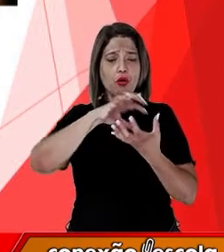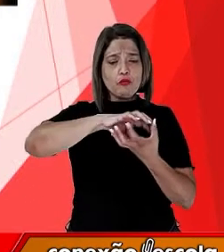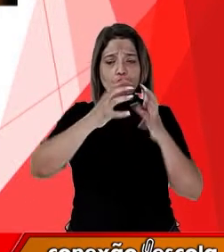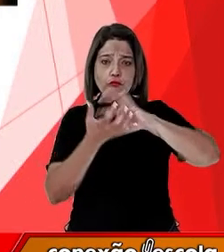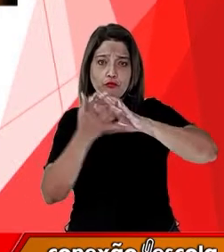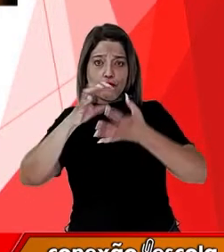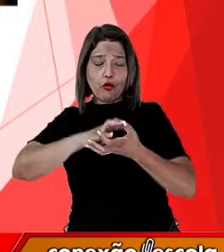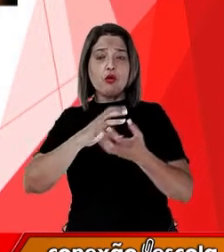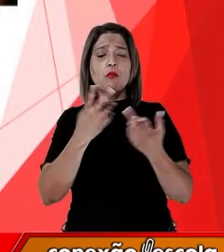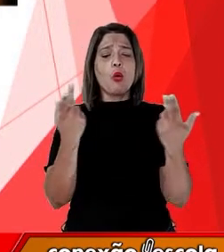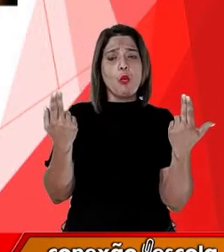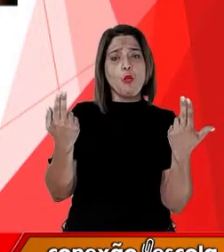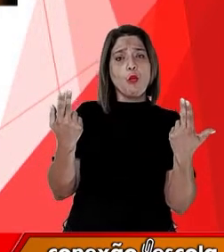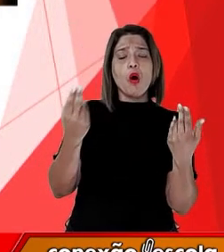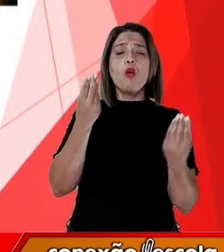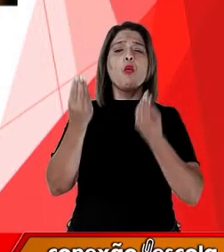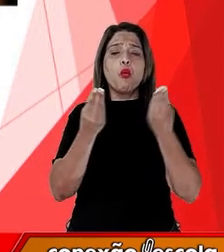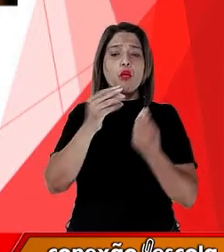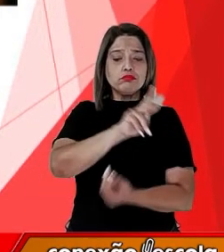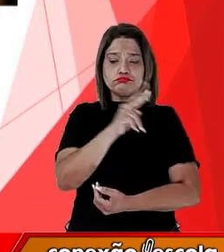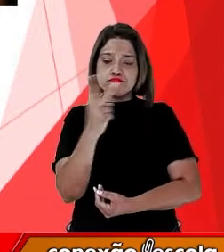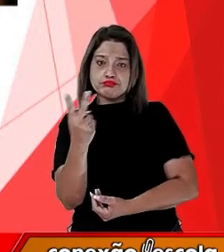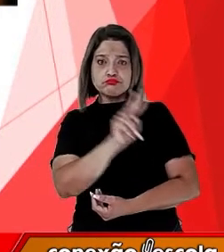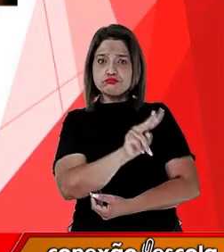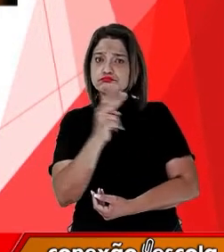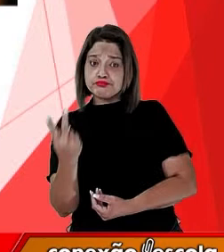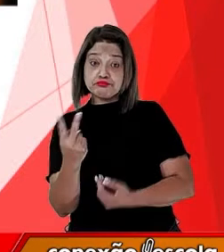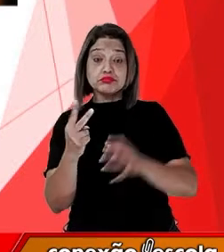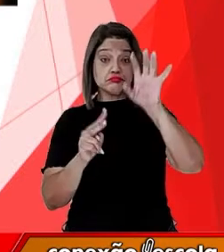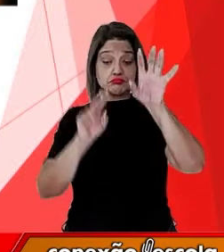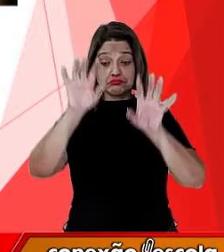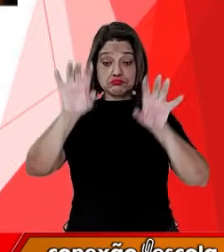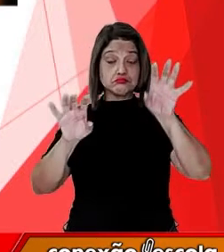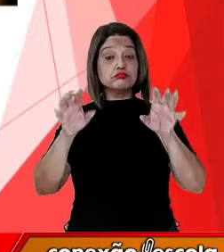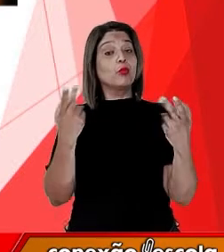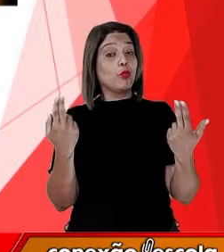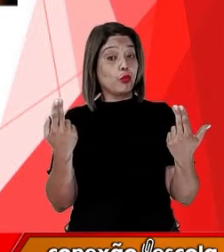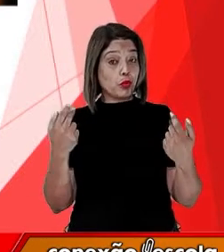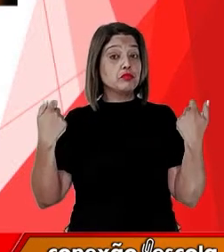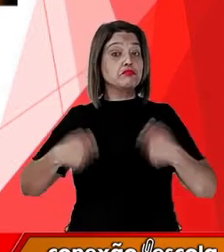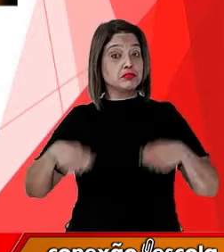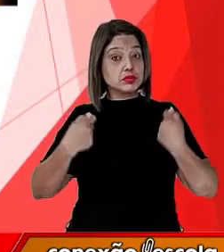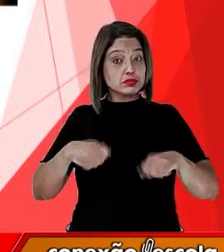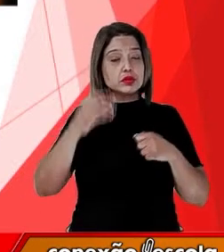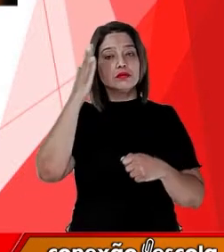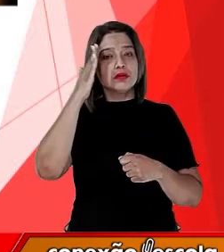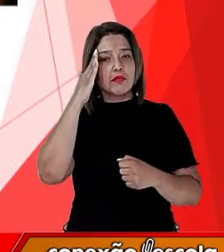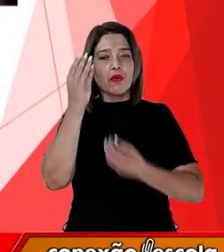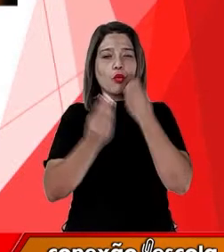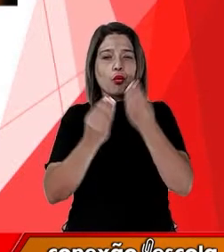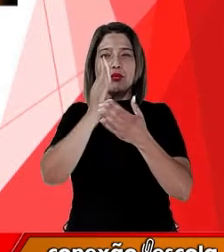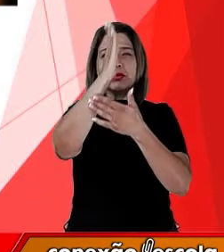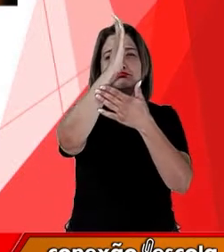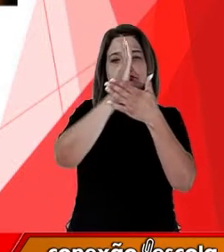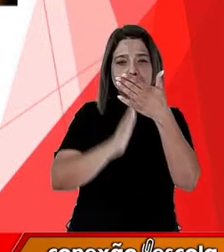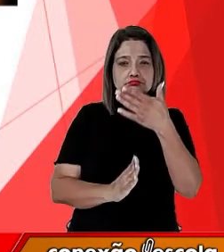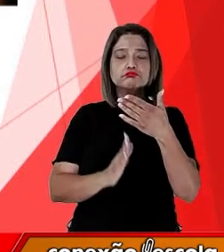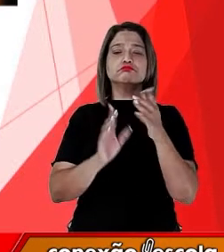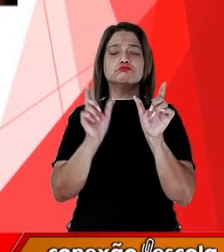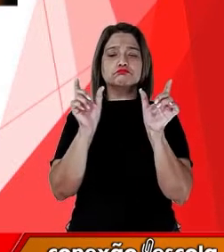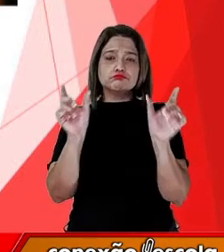as partes dispostas em cada lado de uma linha divisória, um plano médio, um